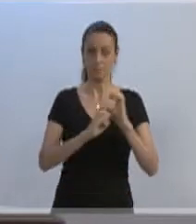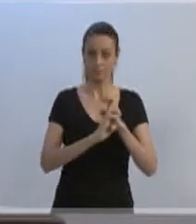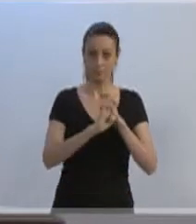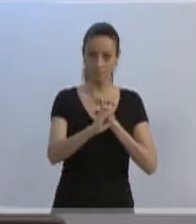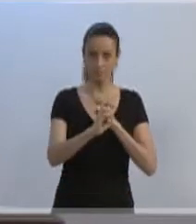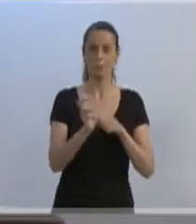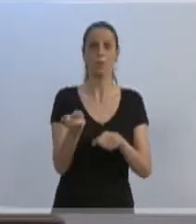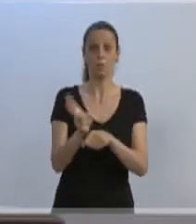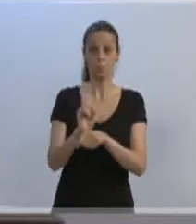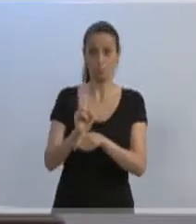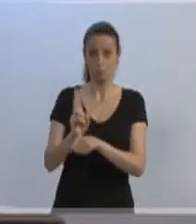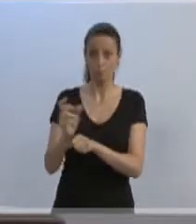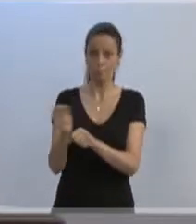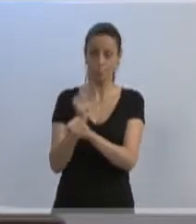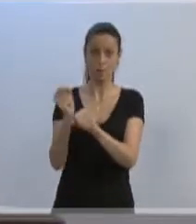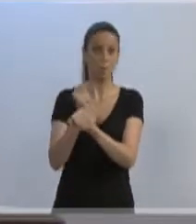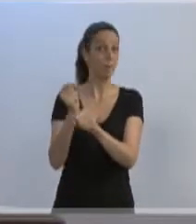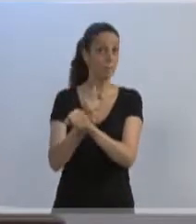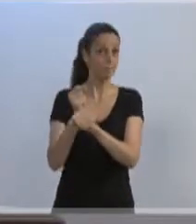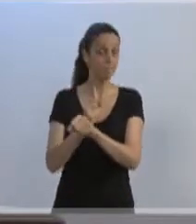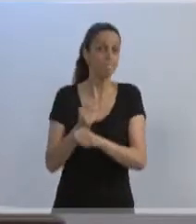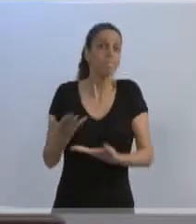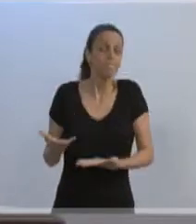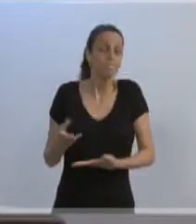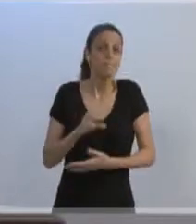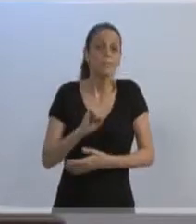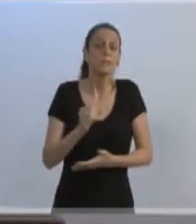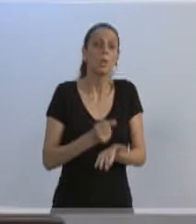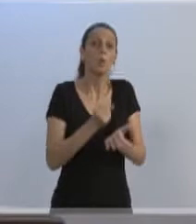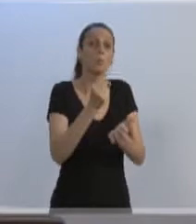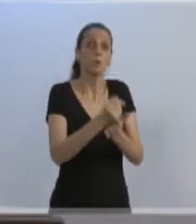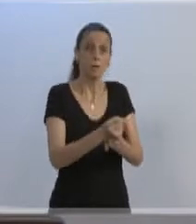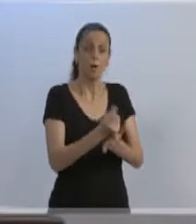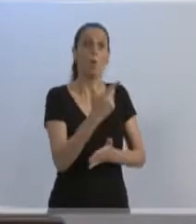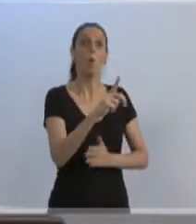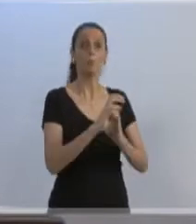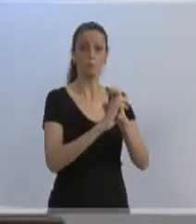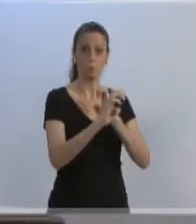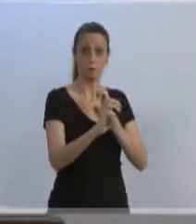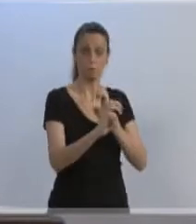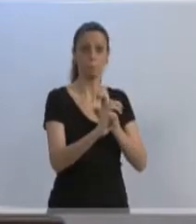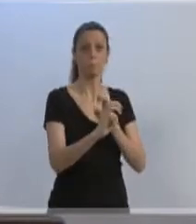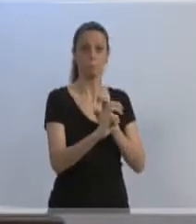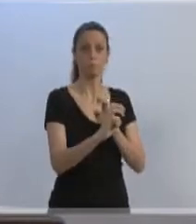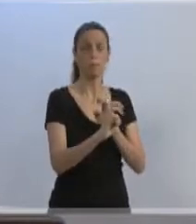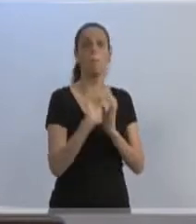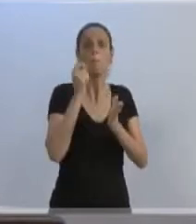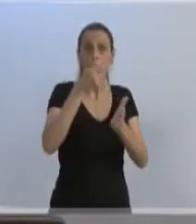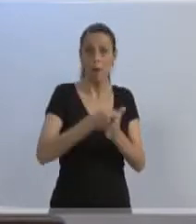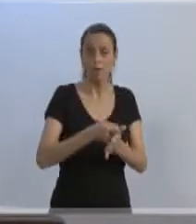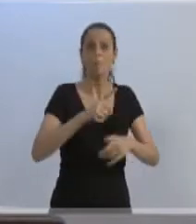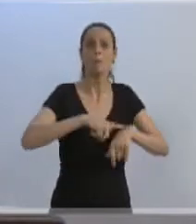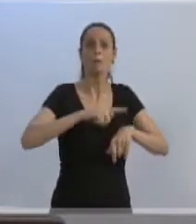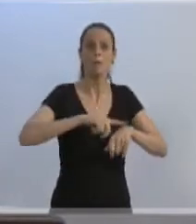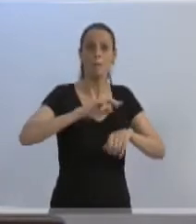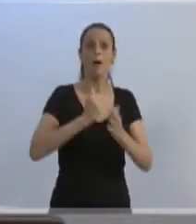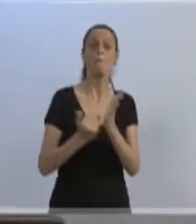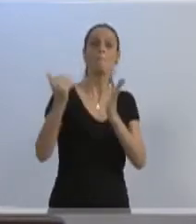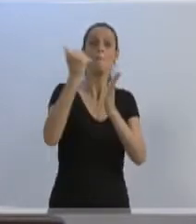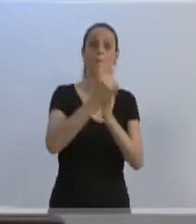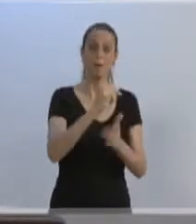acompanhar essa obra se não contratar os nossos engenheiros na cidade não reajuste para eles pelo tempo a mais que vão trabalhar